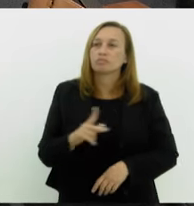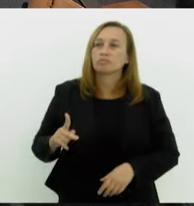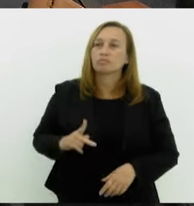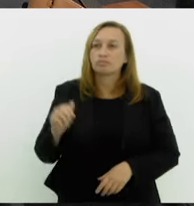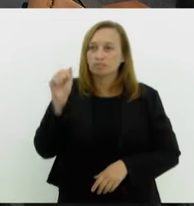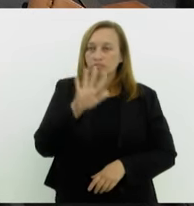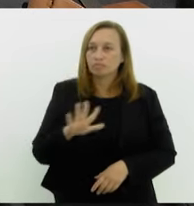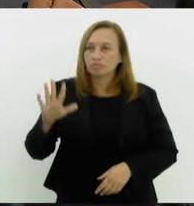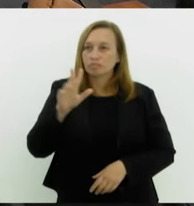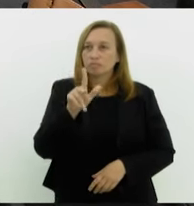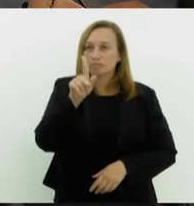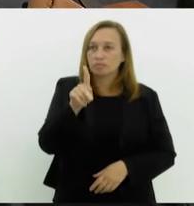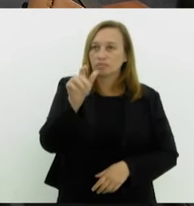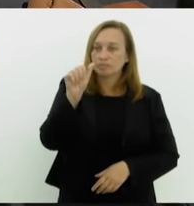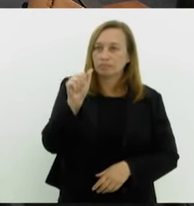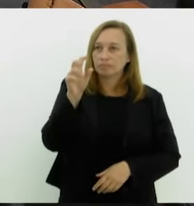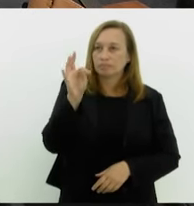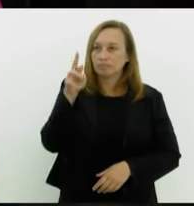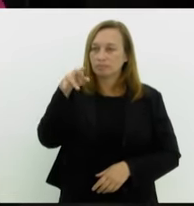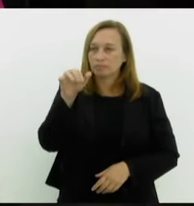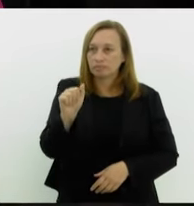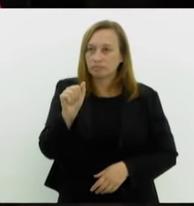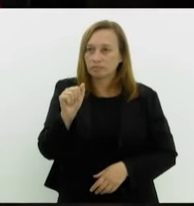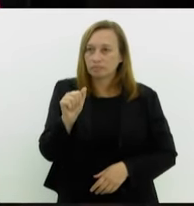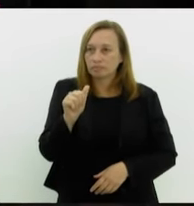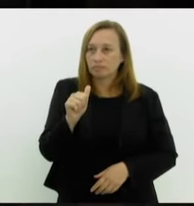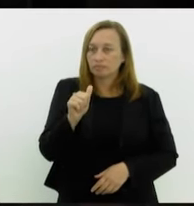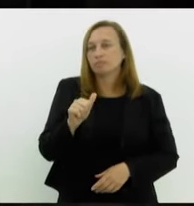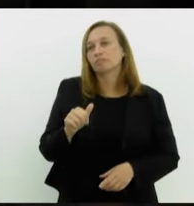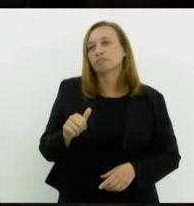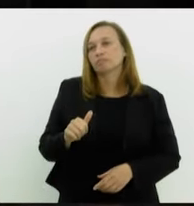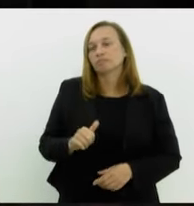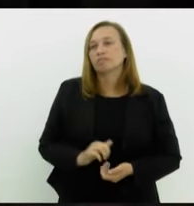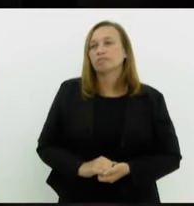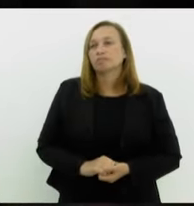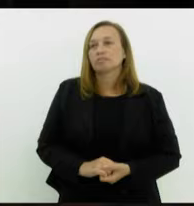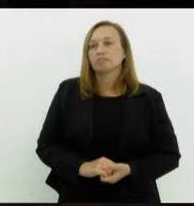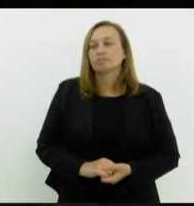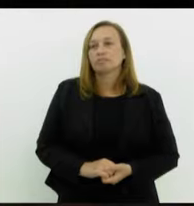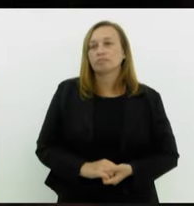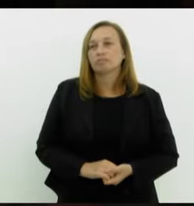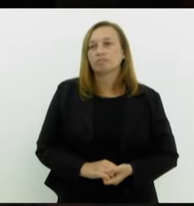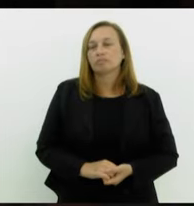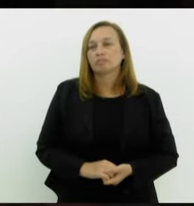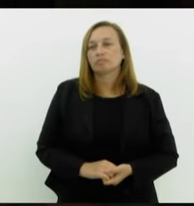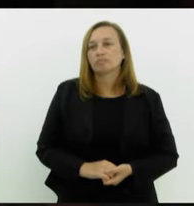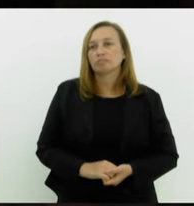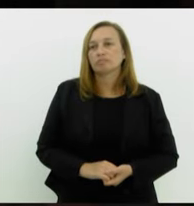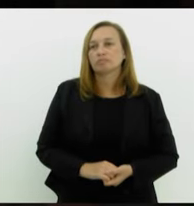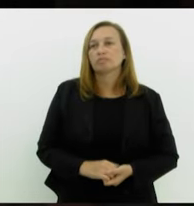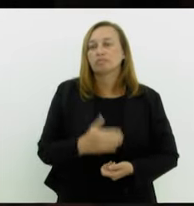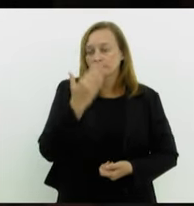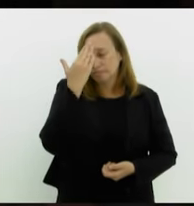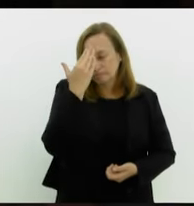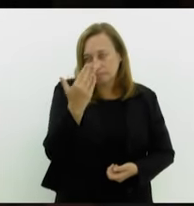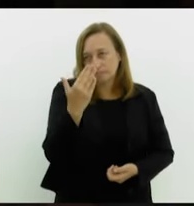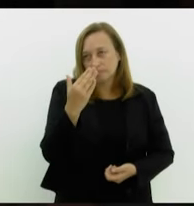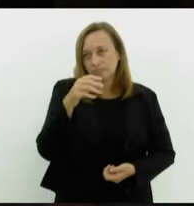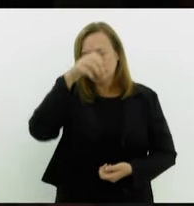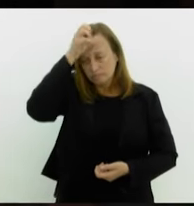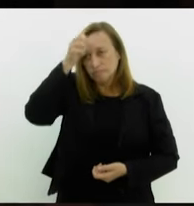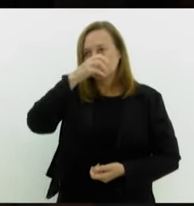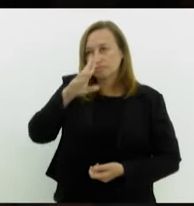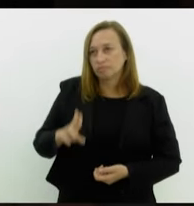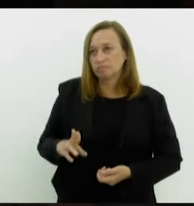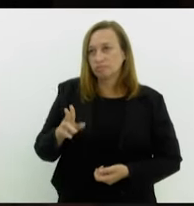geral Patrícia Cardoso que a mulherada também quer muito ouv ela né Obrigada com você a palavra Eu